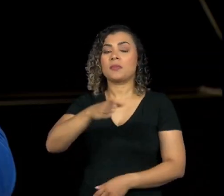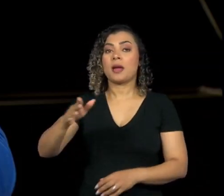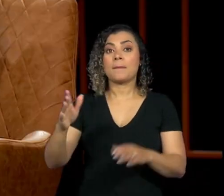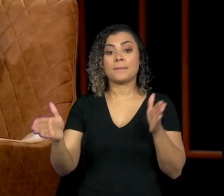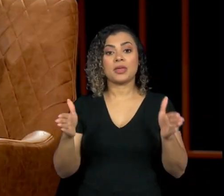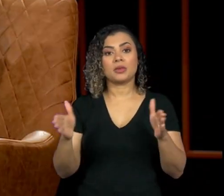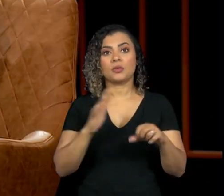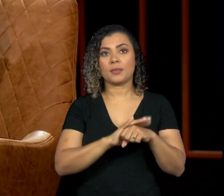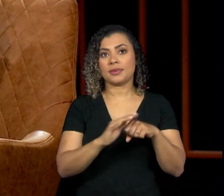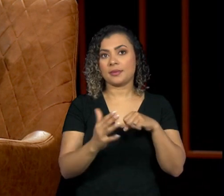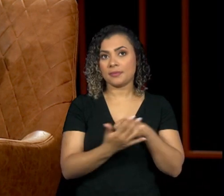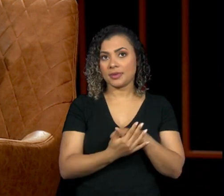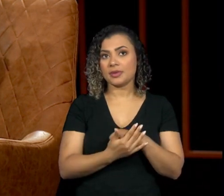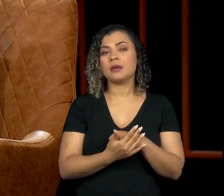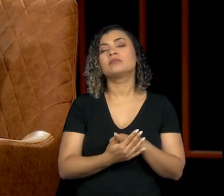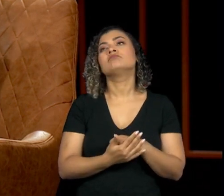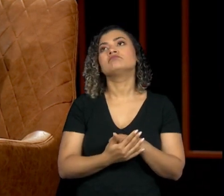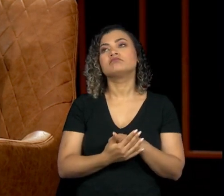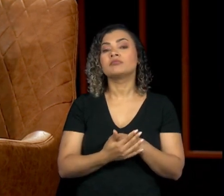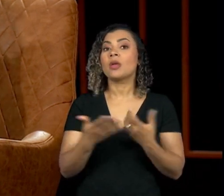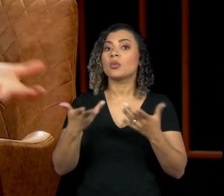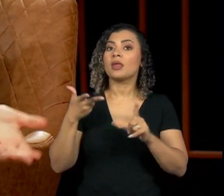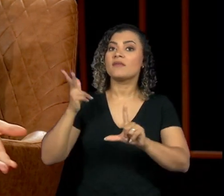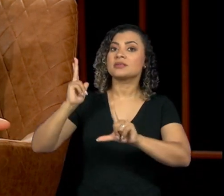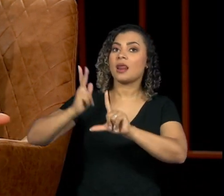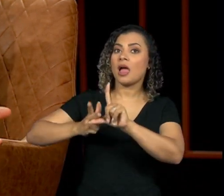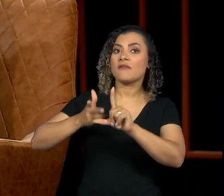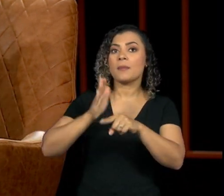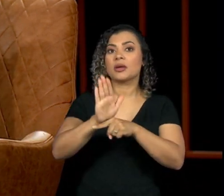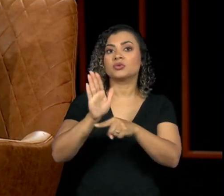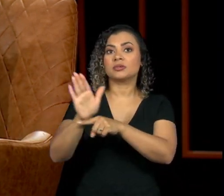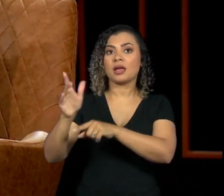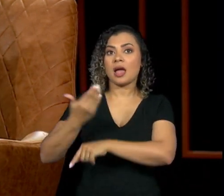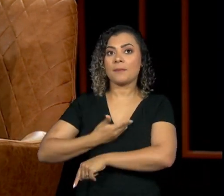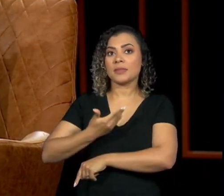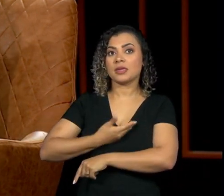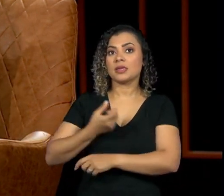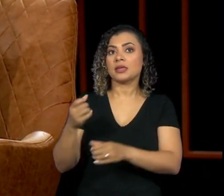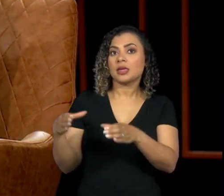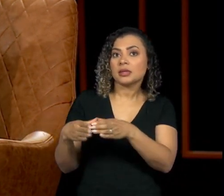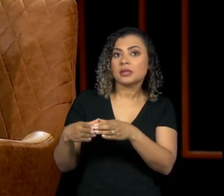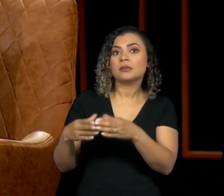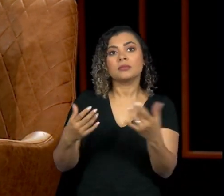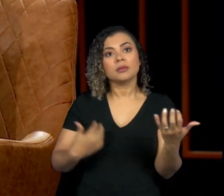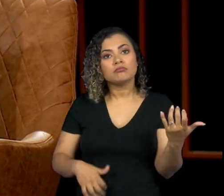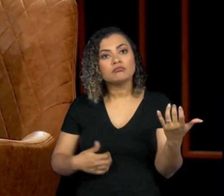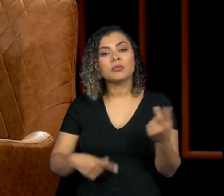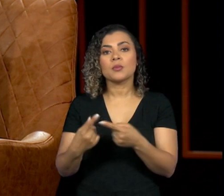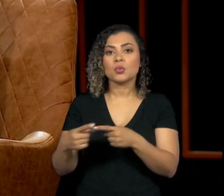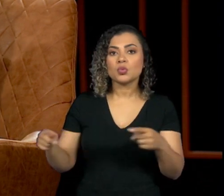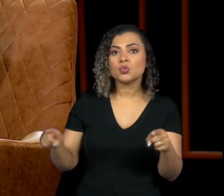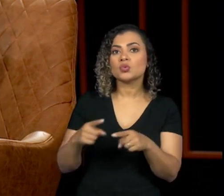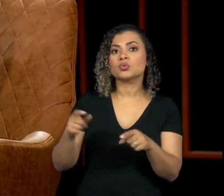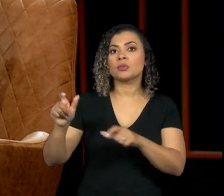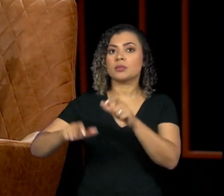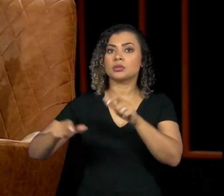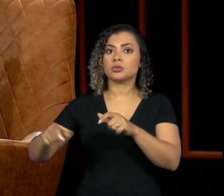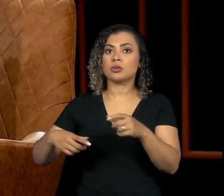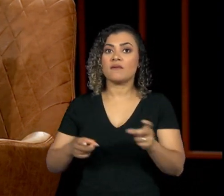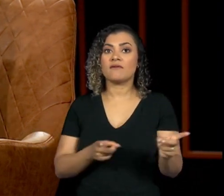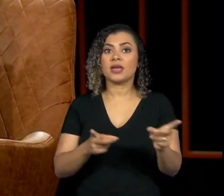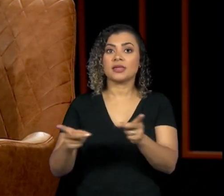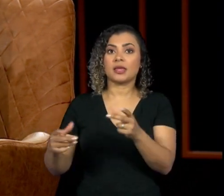pandemia e a gente resolve fazer uma live para ajudar os nossos amigos, equipe, músicos que estavam vendendo seus instrumentos